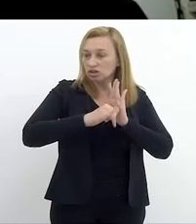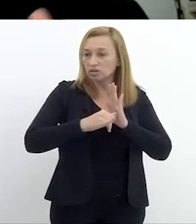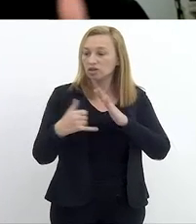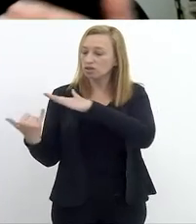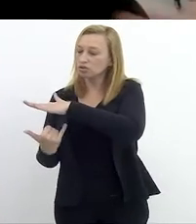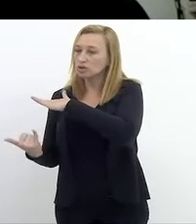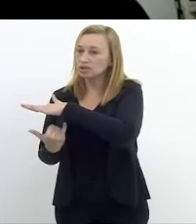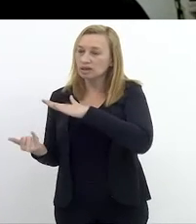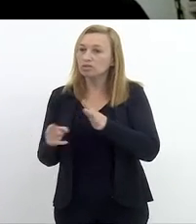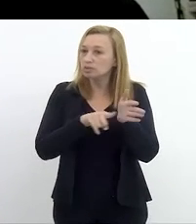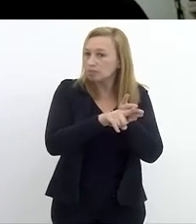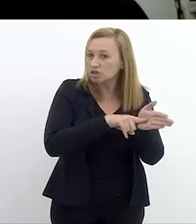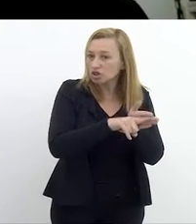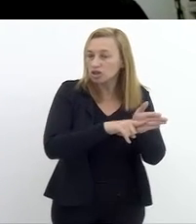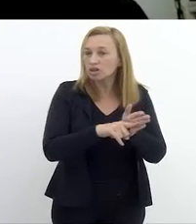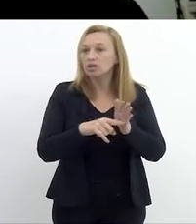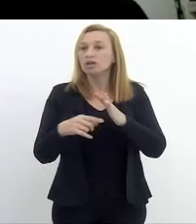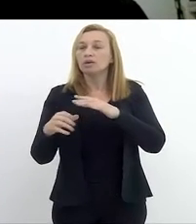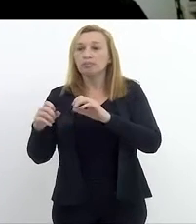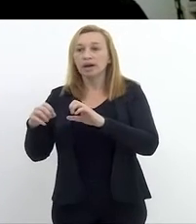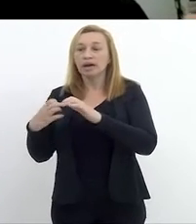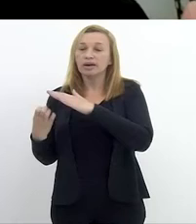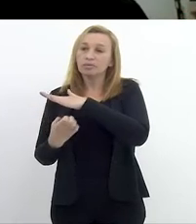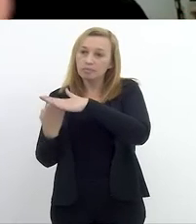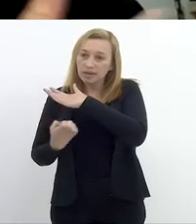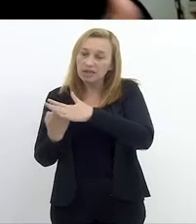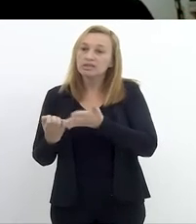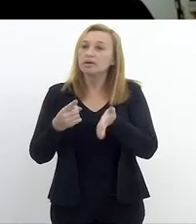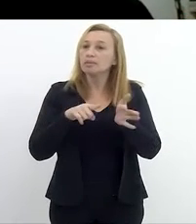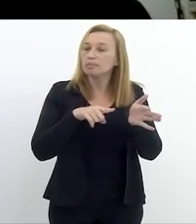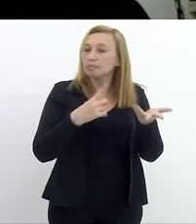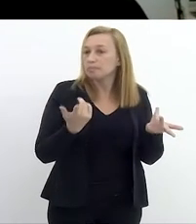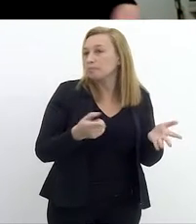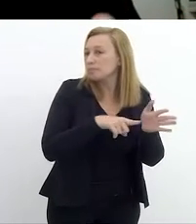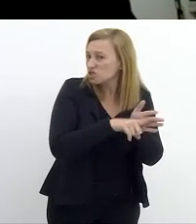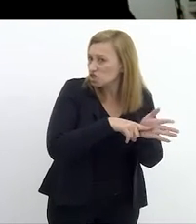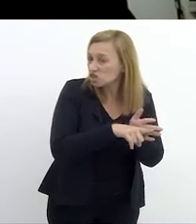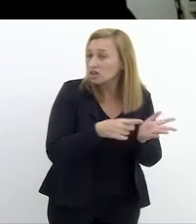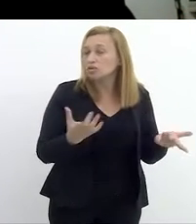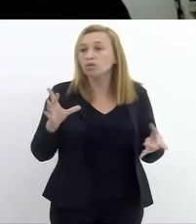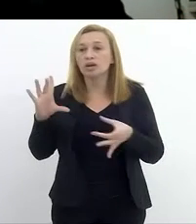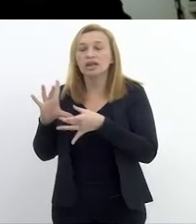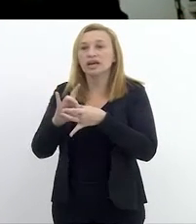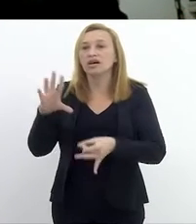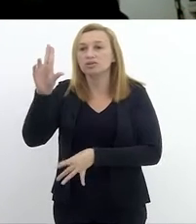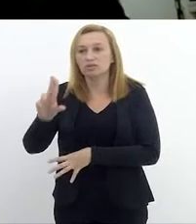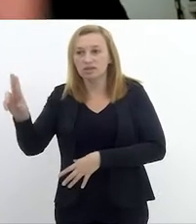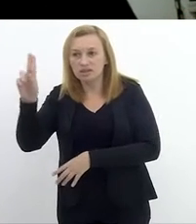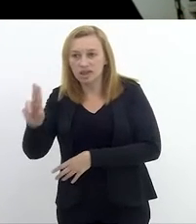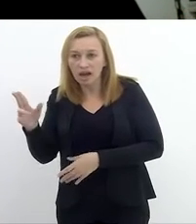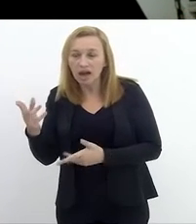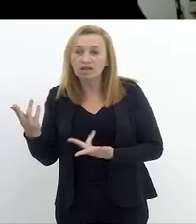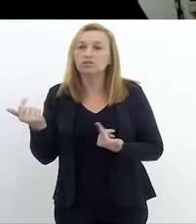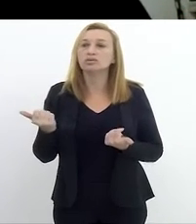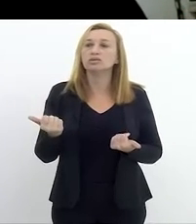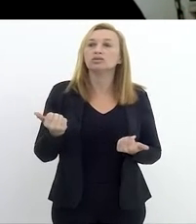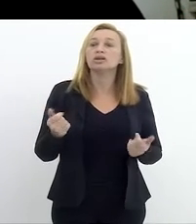é transferido através de editais para instituições de pesquisa, para empresas, para